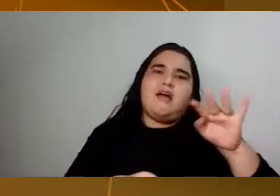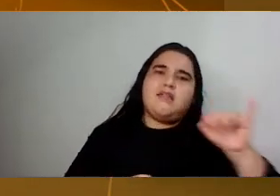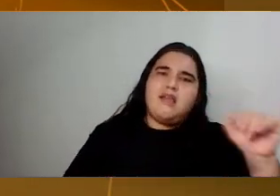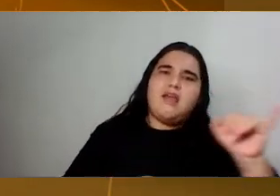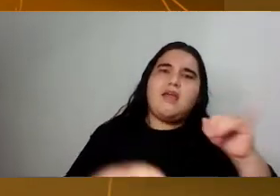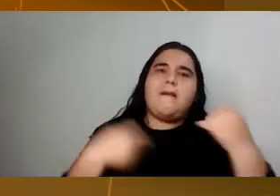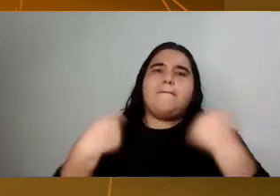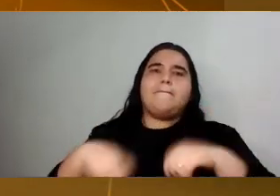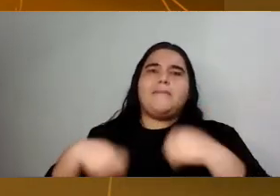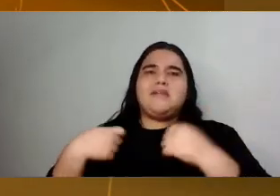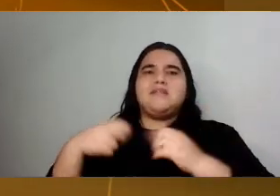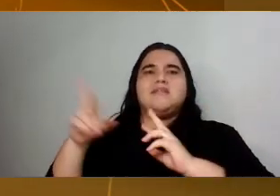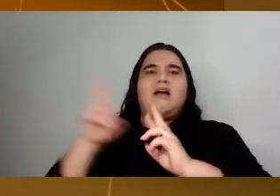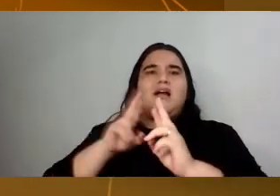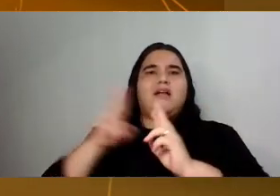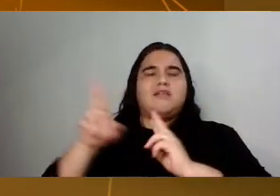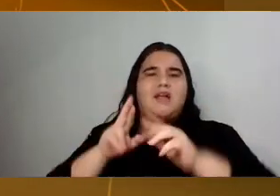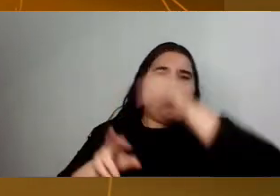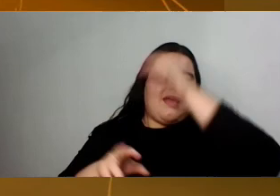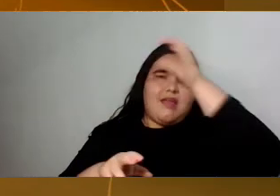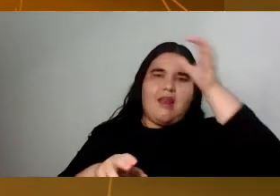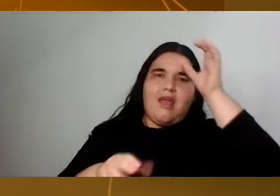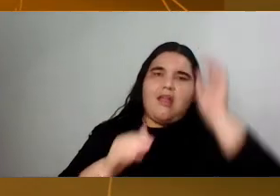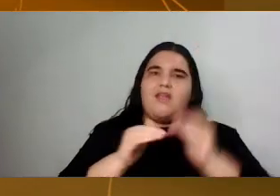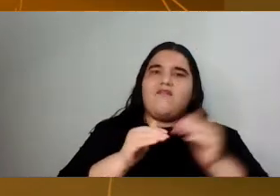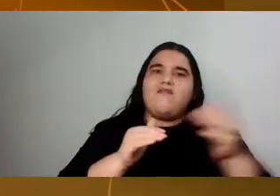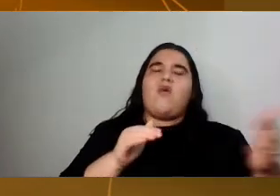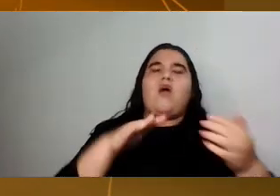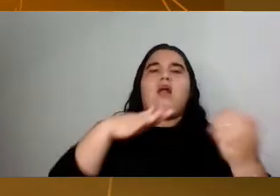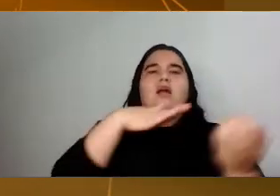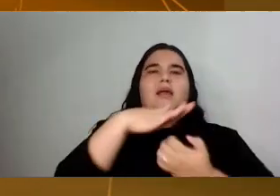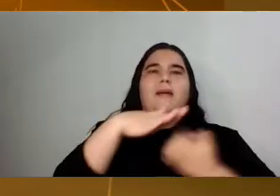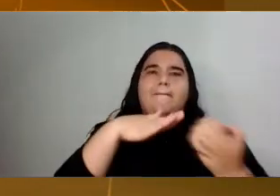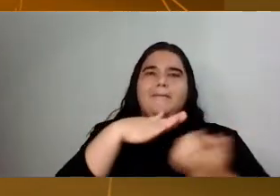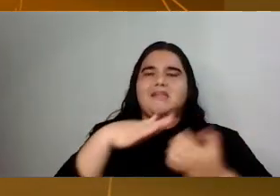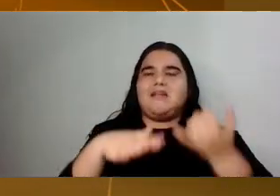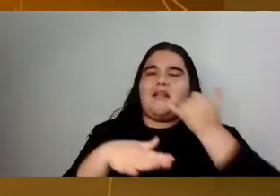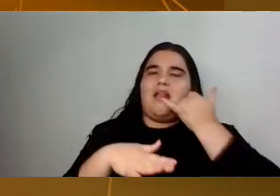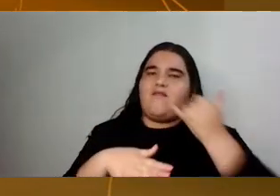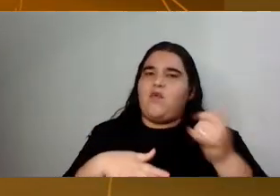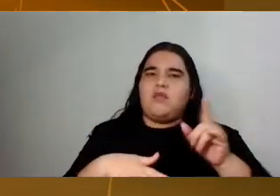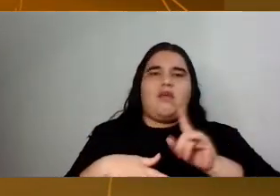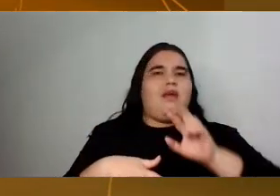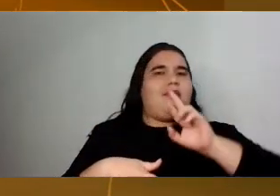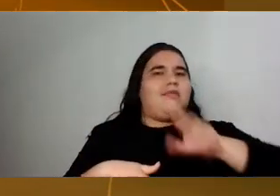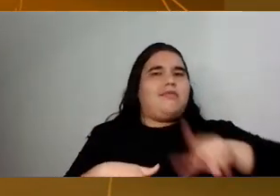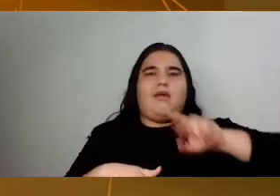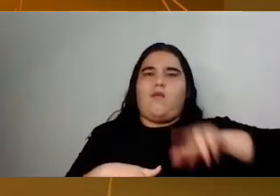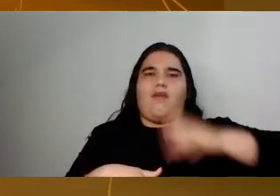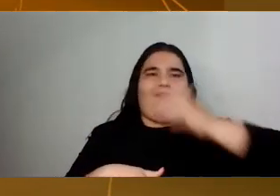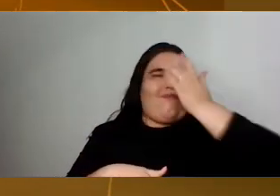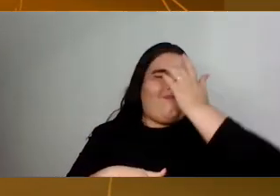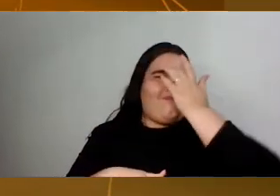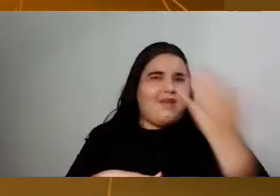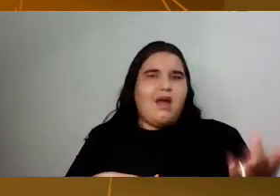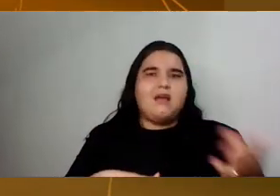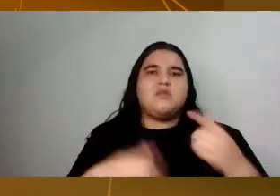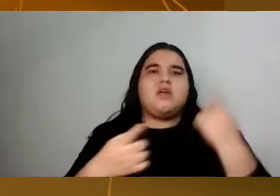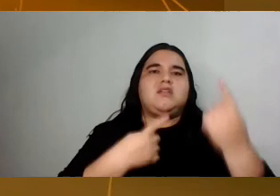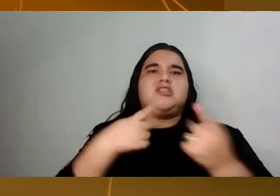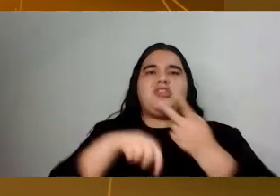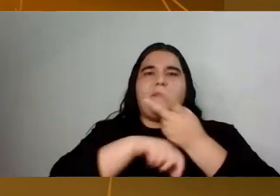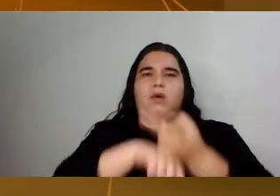com os clientes externos aí, as empresas de telefonia. Não é fácil, muitas vezes a gente, né, procura resolver os problemas para